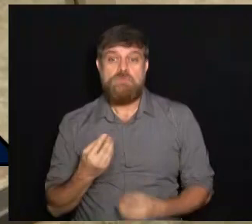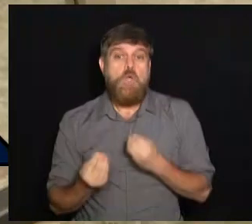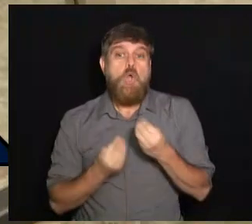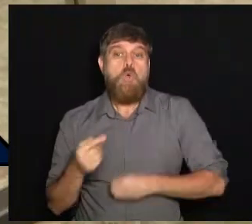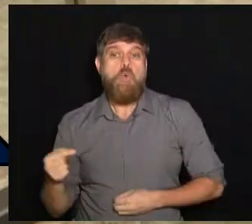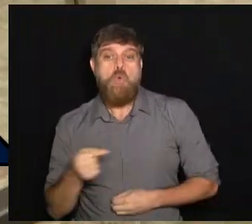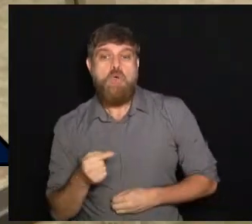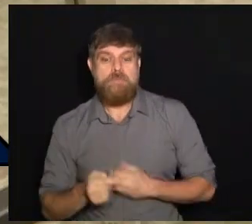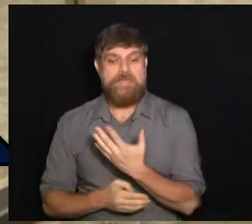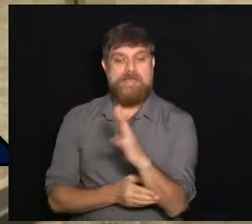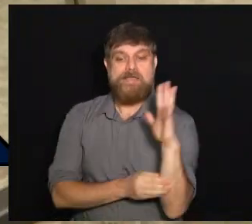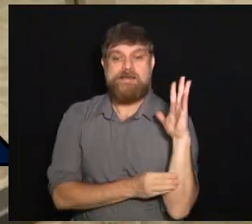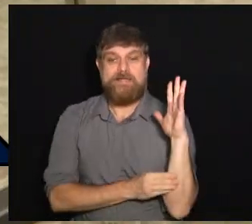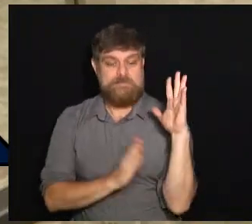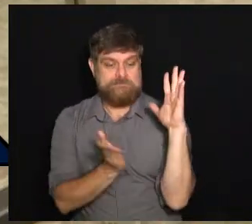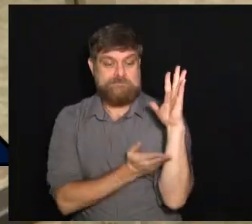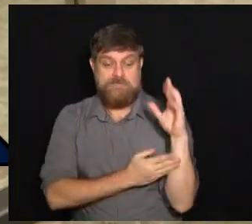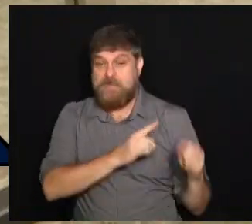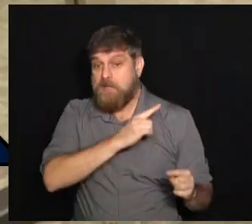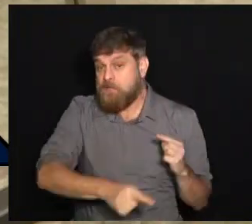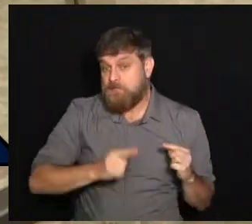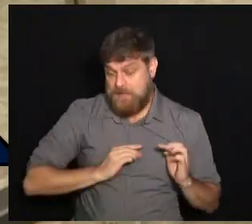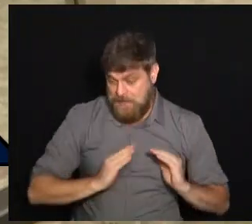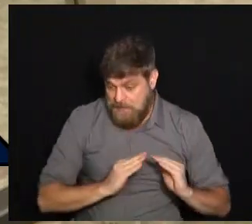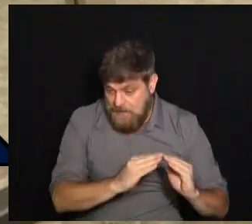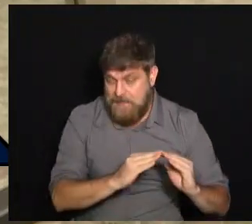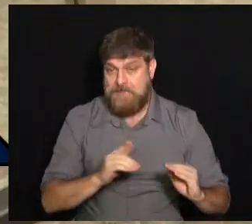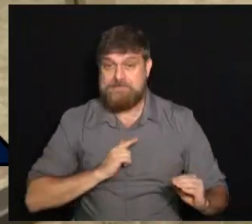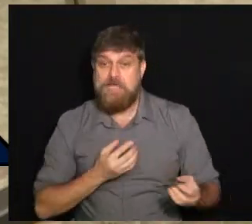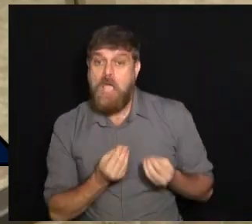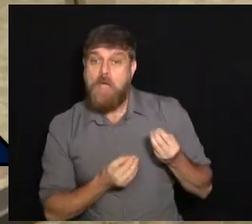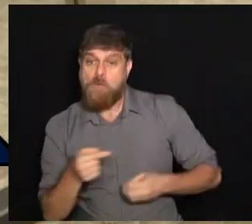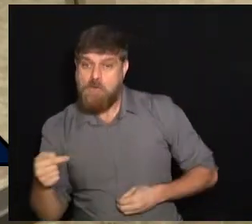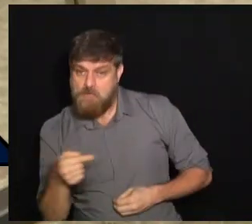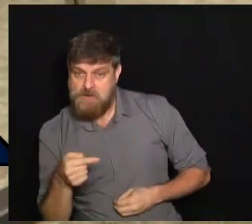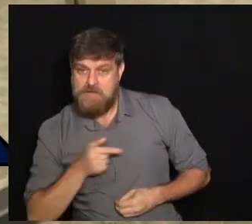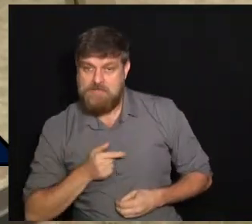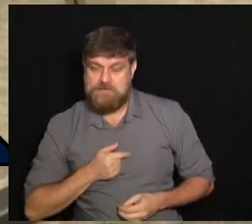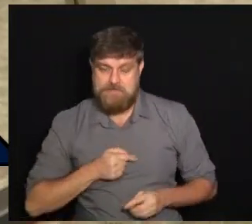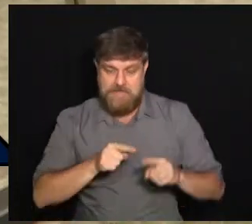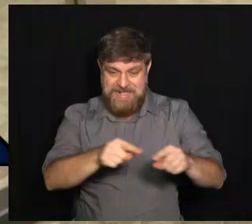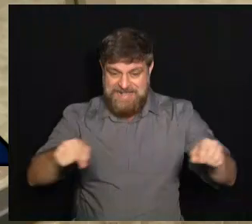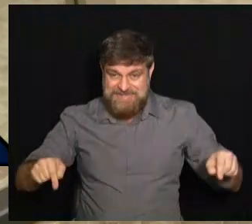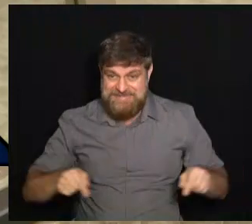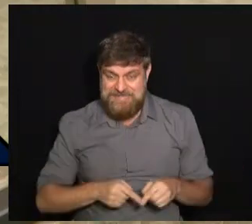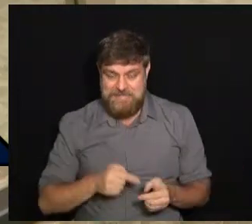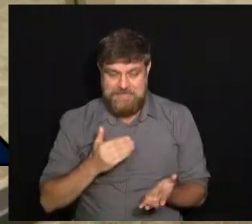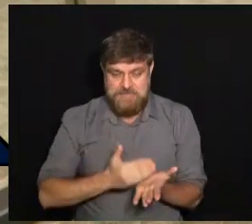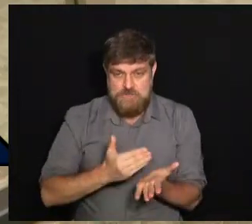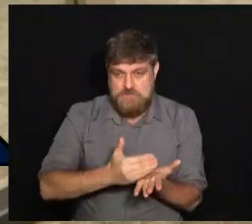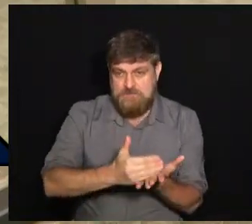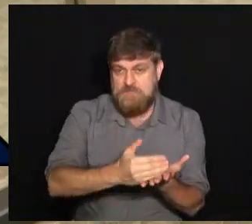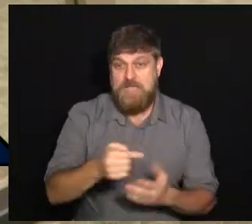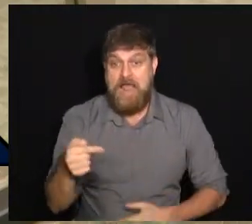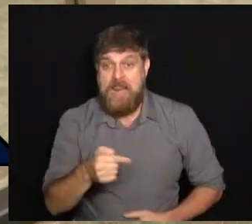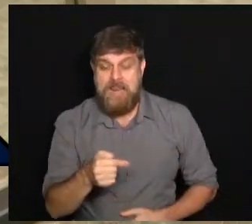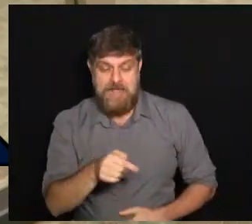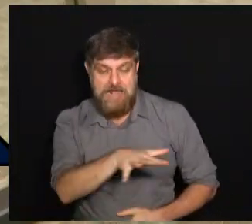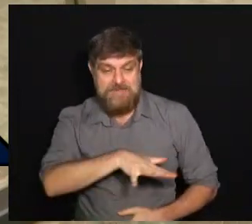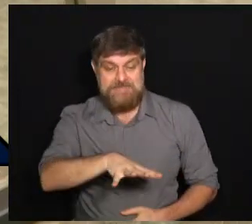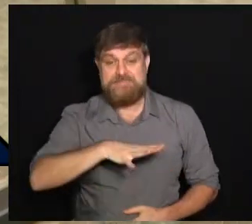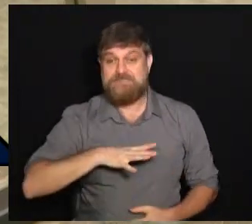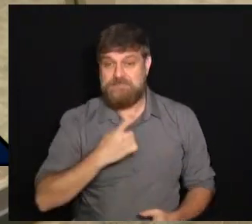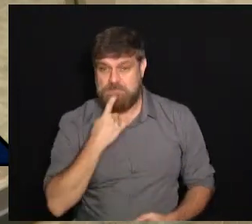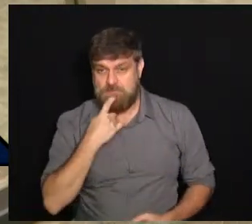se deve comportar dentro do zoneamento e outro parcelamento do solo dentro da APA do município de Campinas.